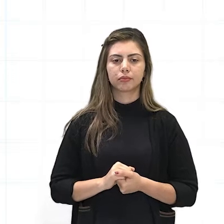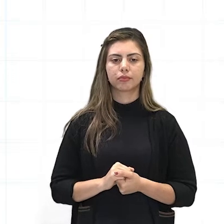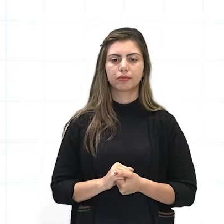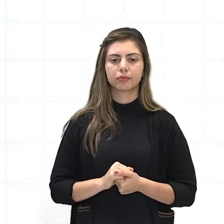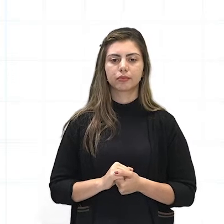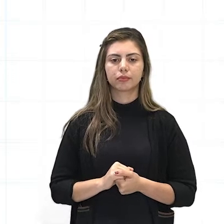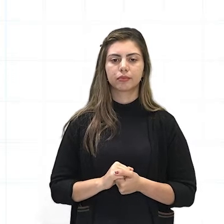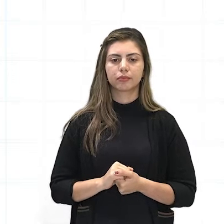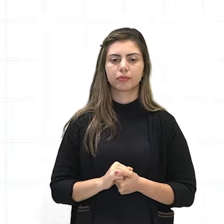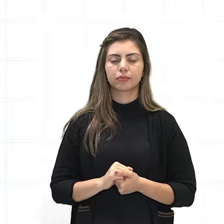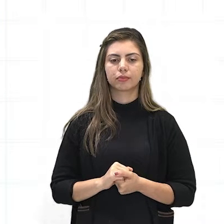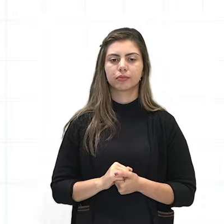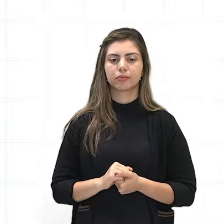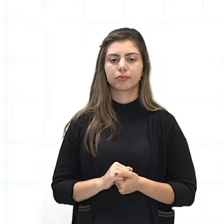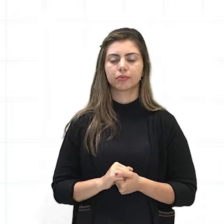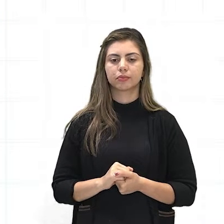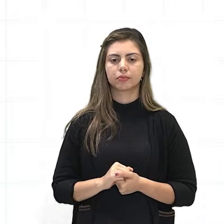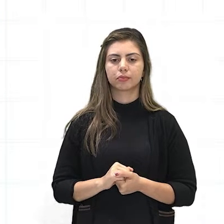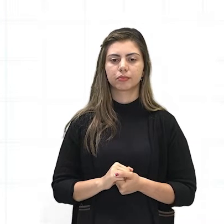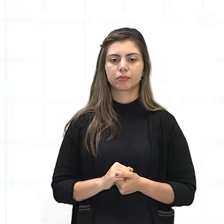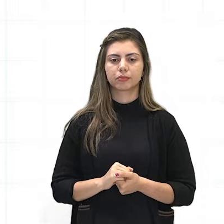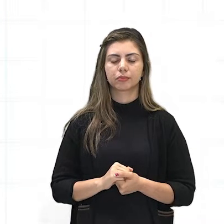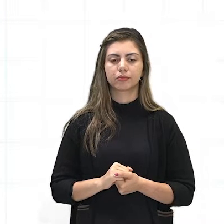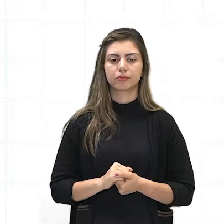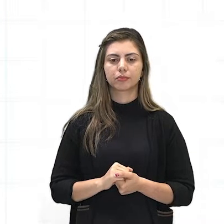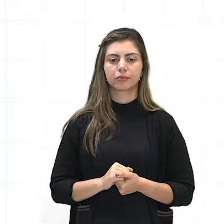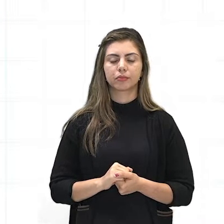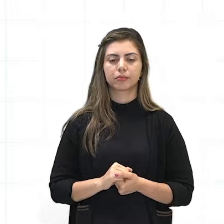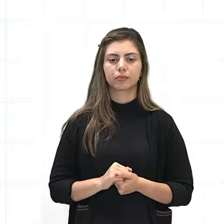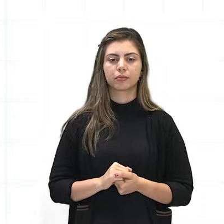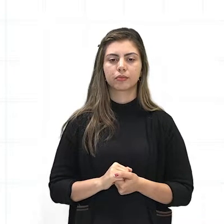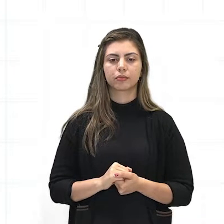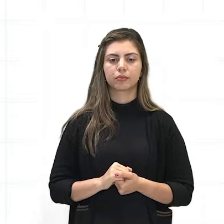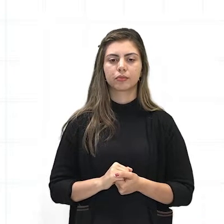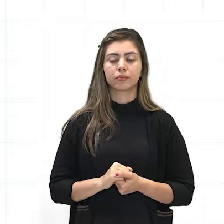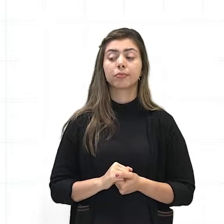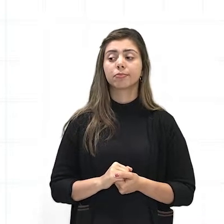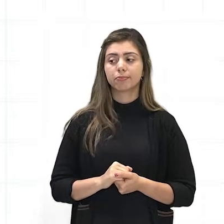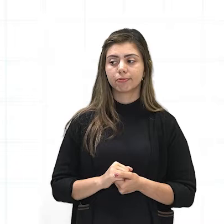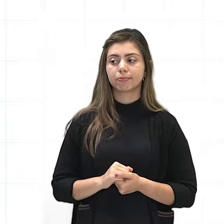downtown? Por que nós não vamos, né,